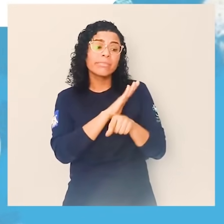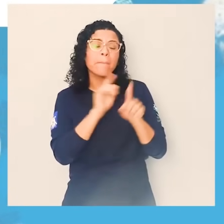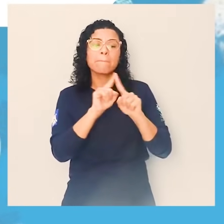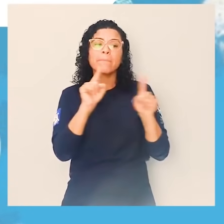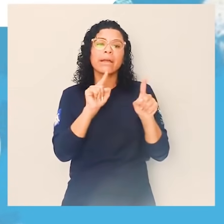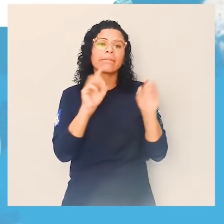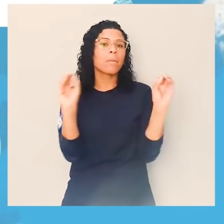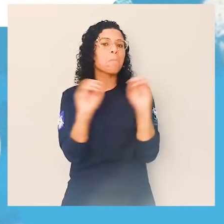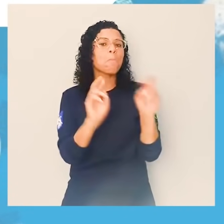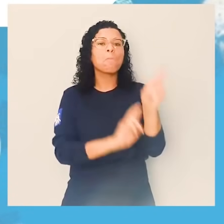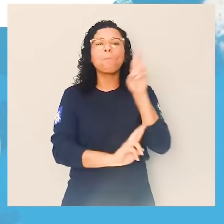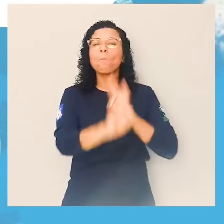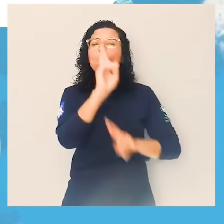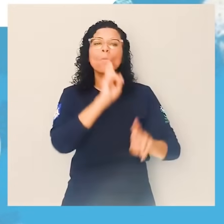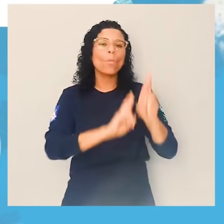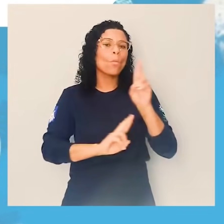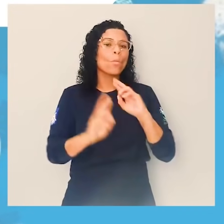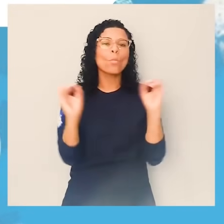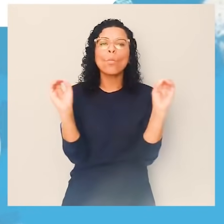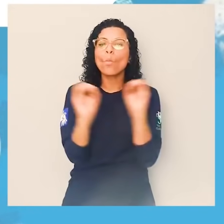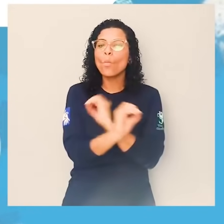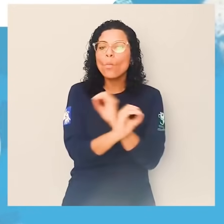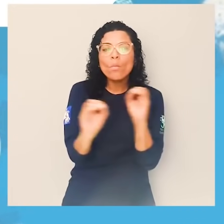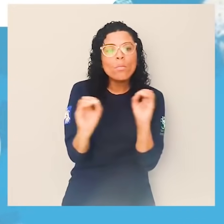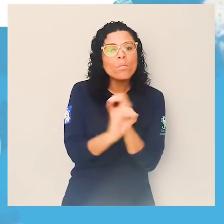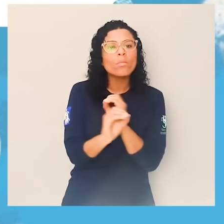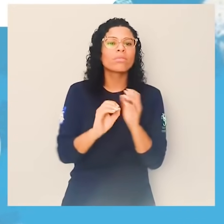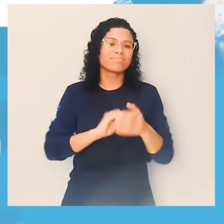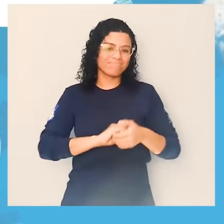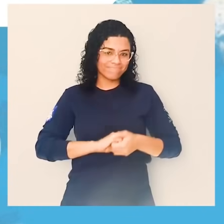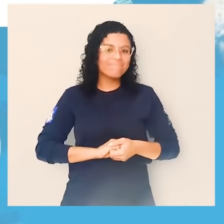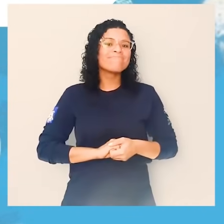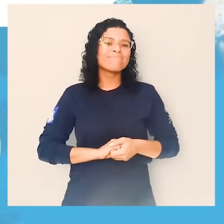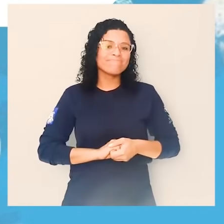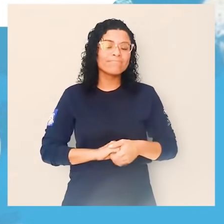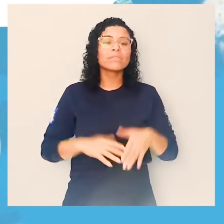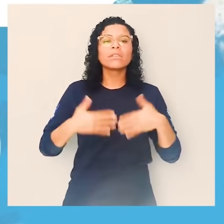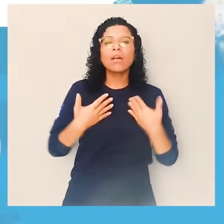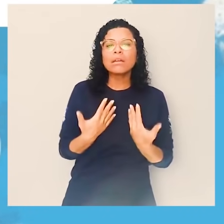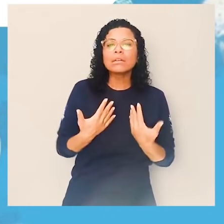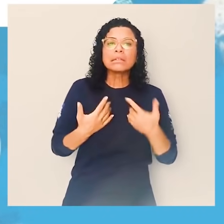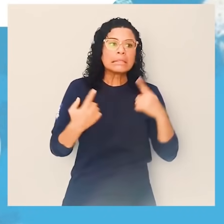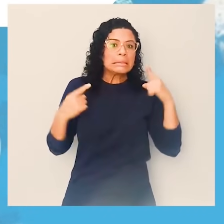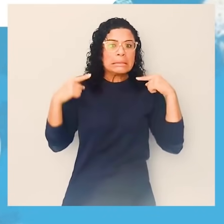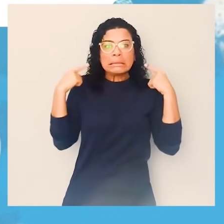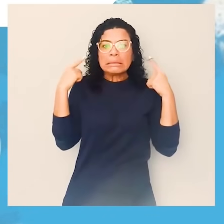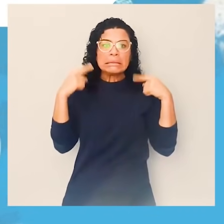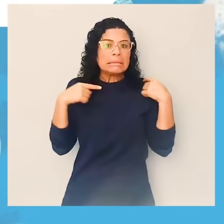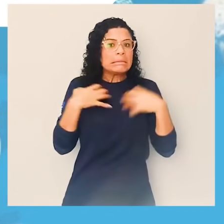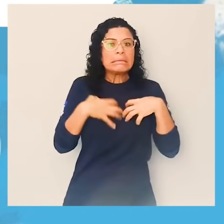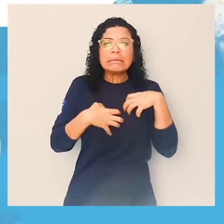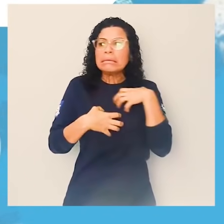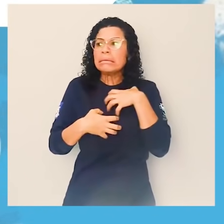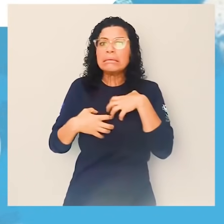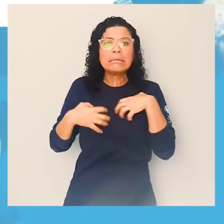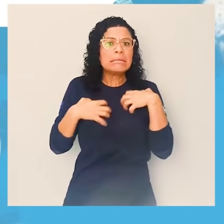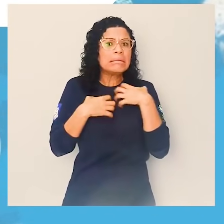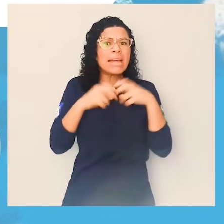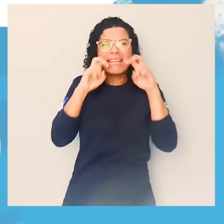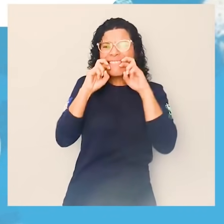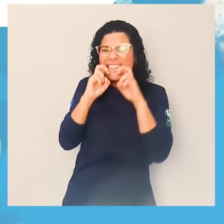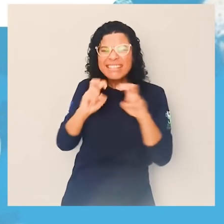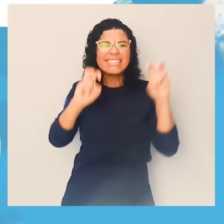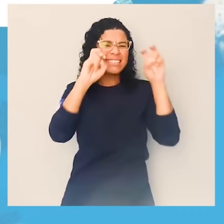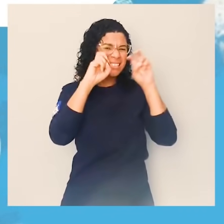e outra, mas as pessoas não respondiam nada. Ele aí foi ficando louco da